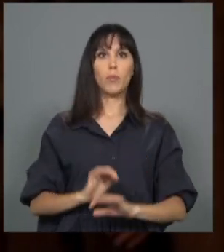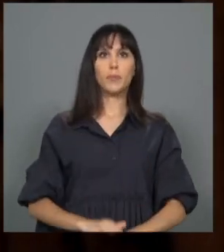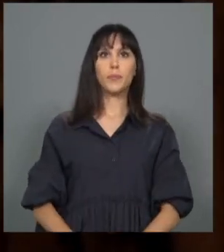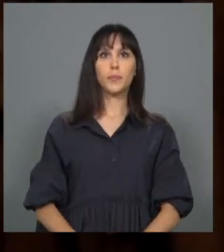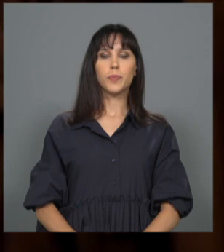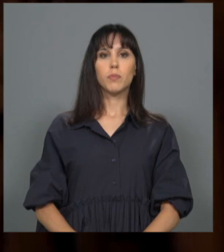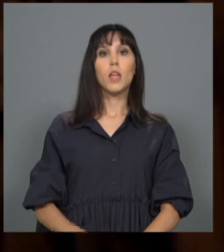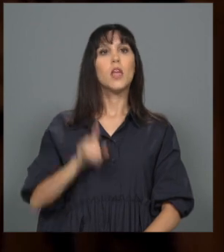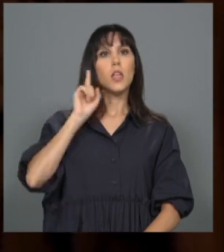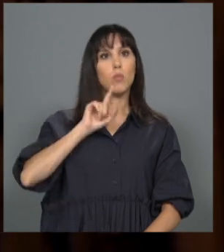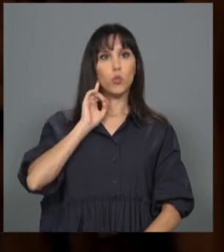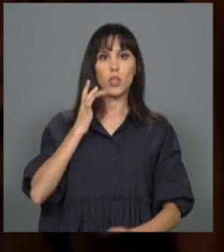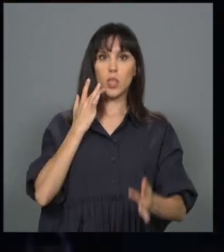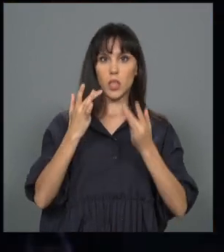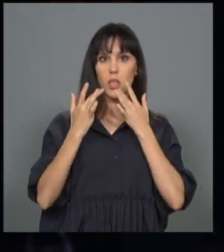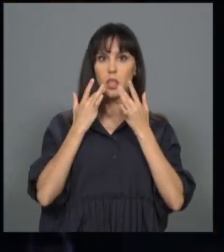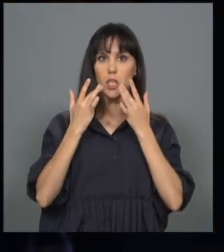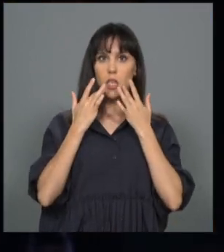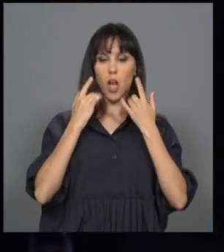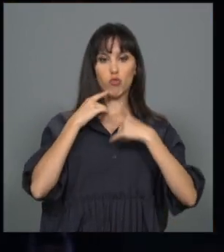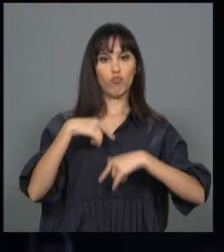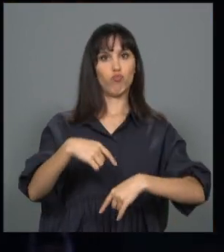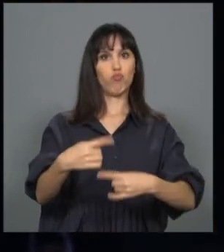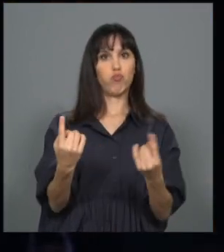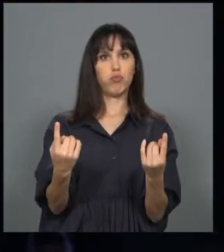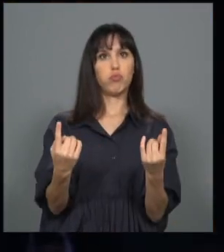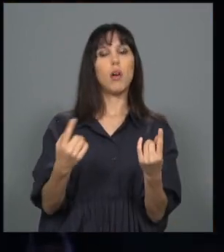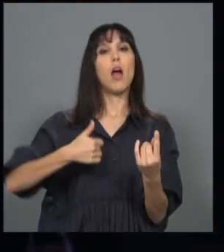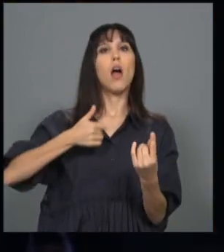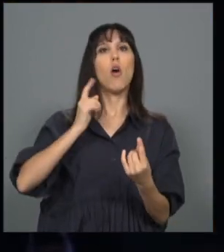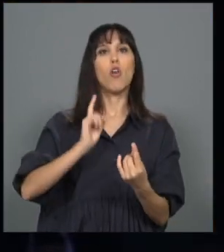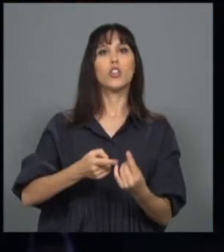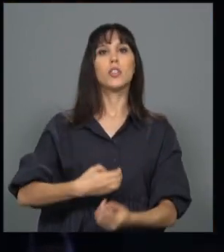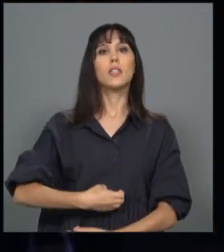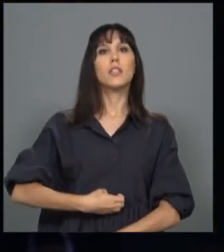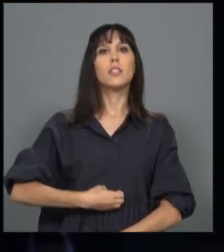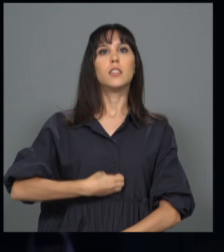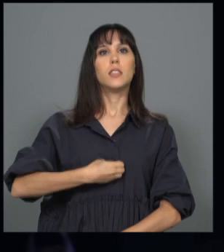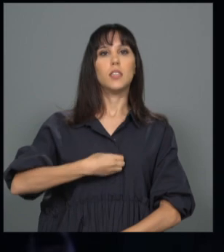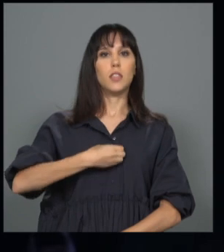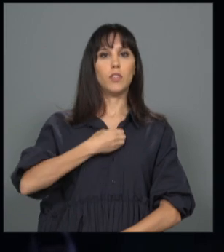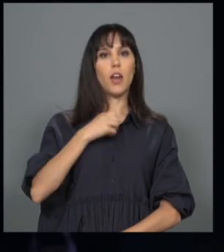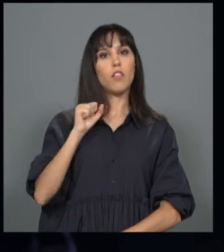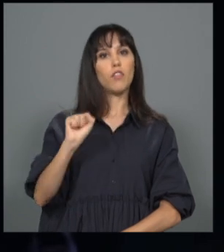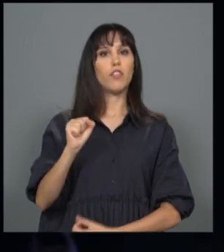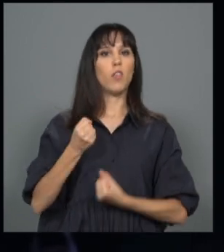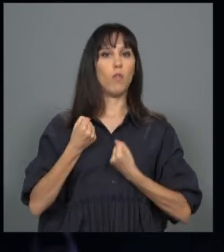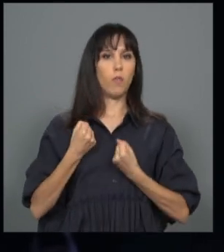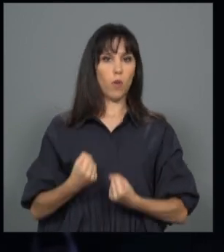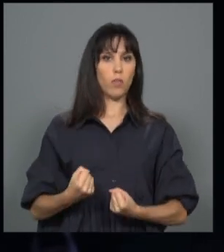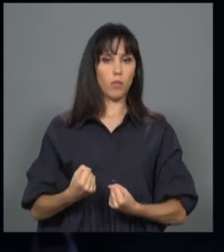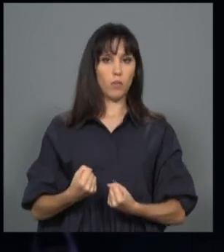desta representação é, sobretudo, a sua significação. O que é